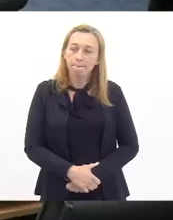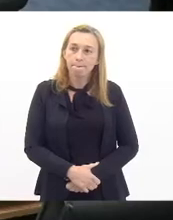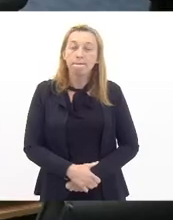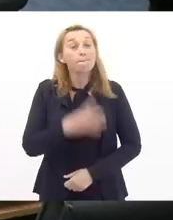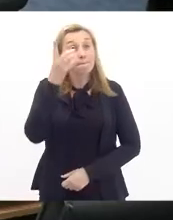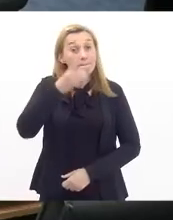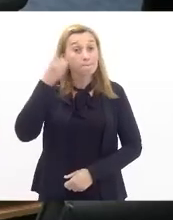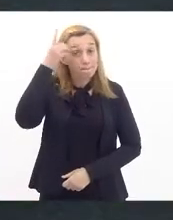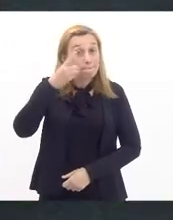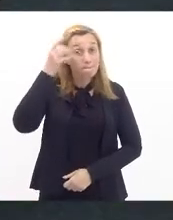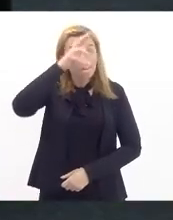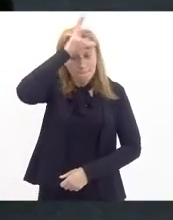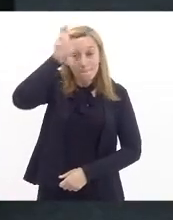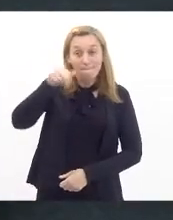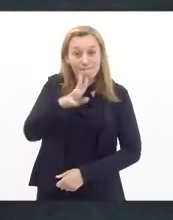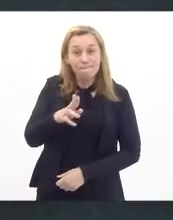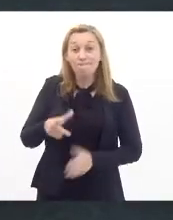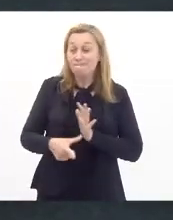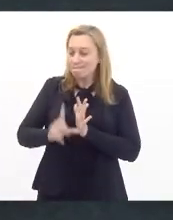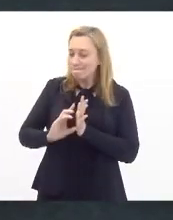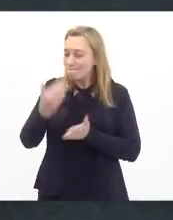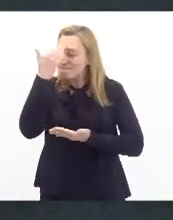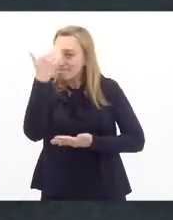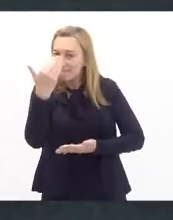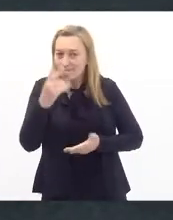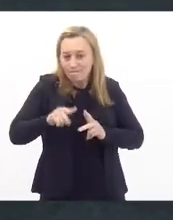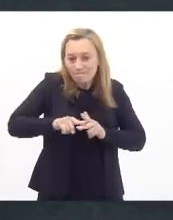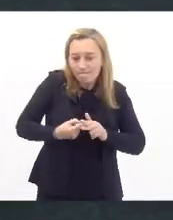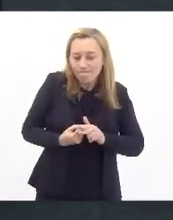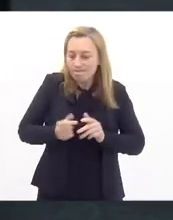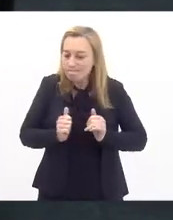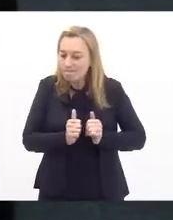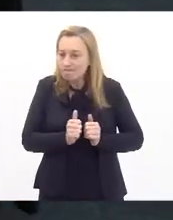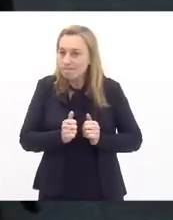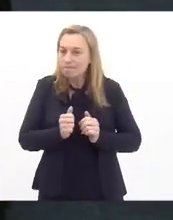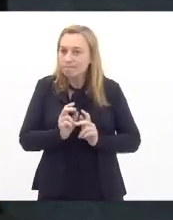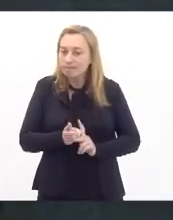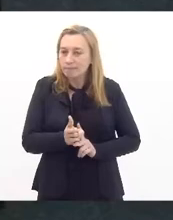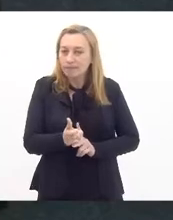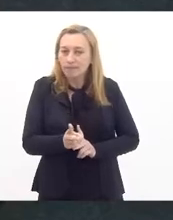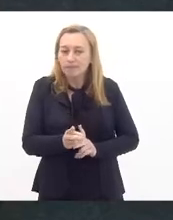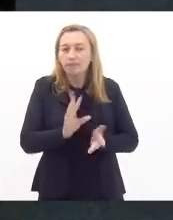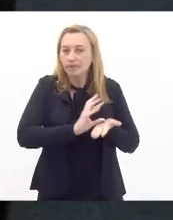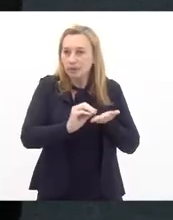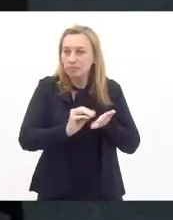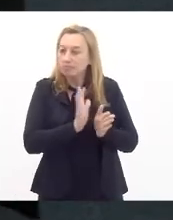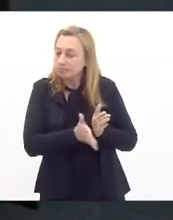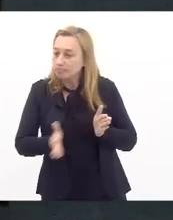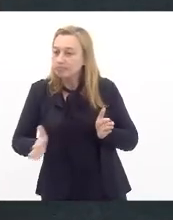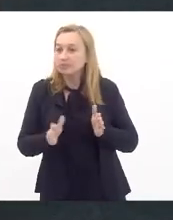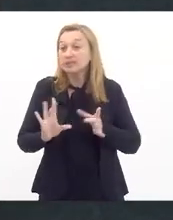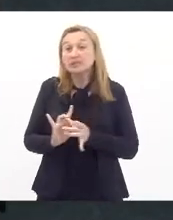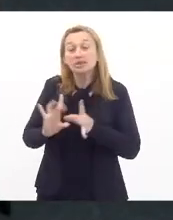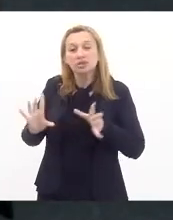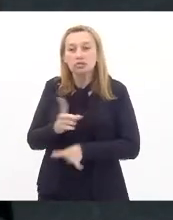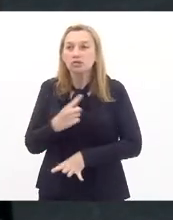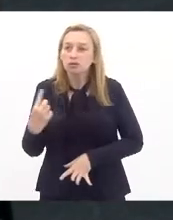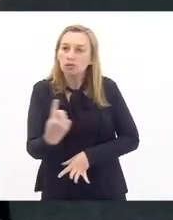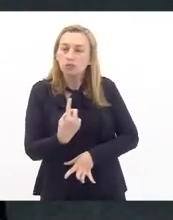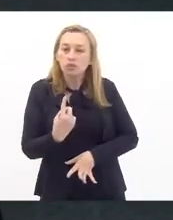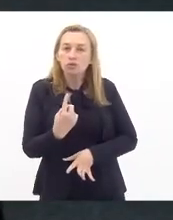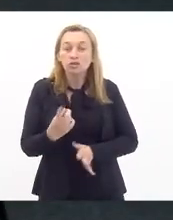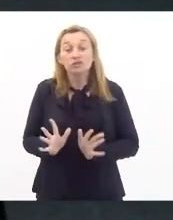a deputada tia Ju vai se eu quero agradecer por ter alterado EA sequência da pauta da Ordem do dia o que nos permitiu